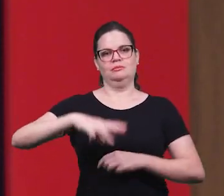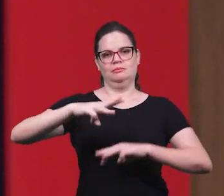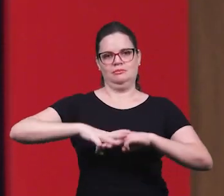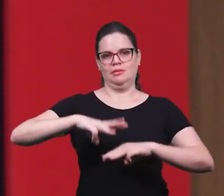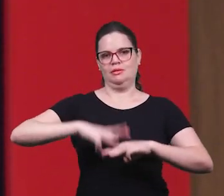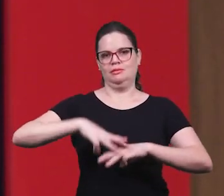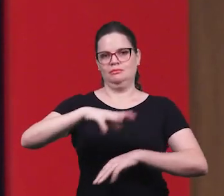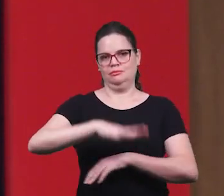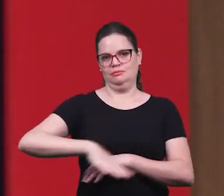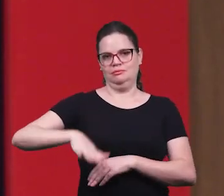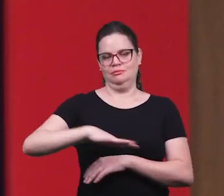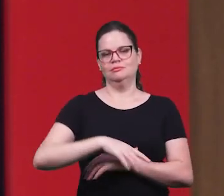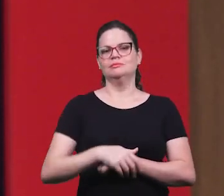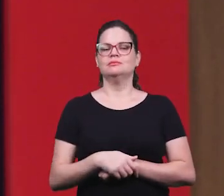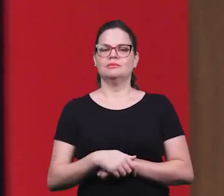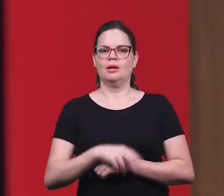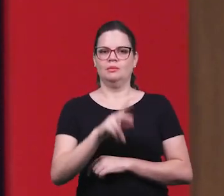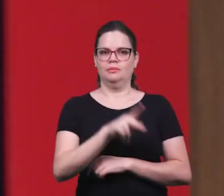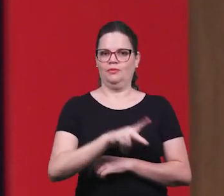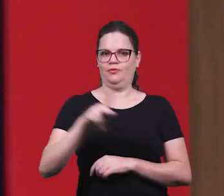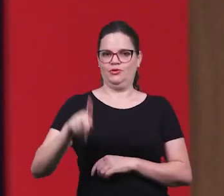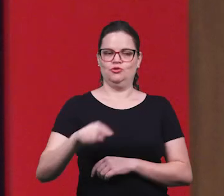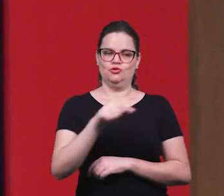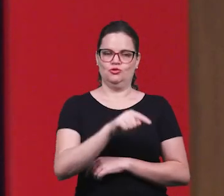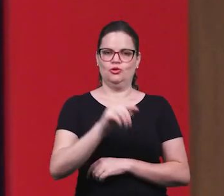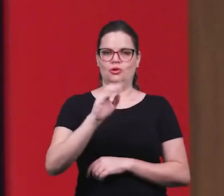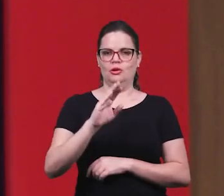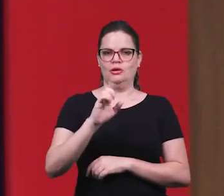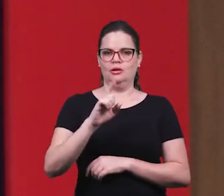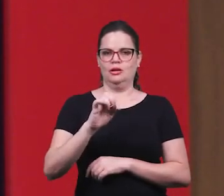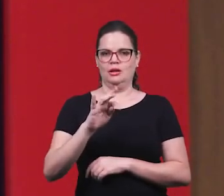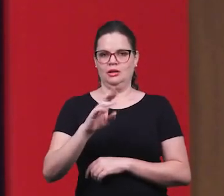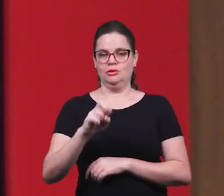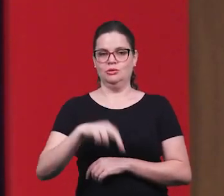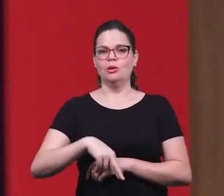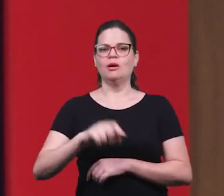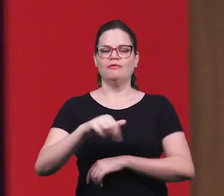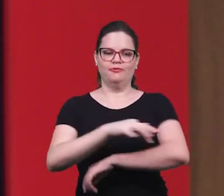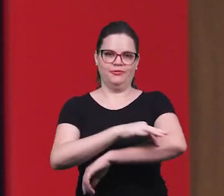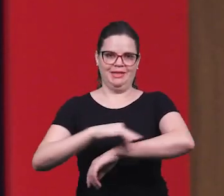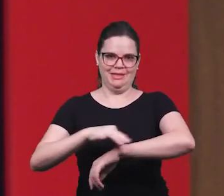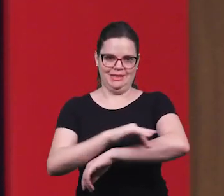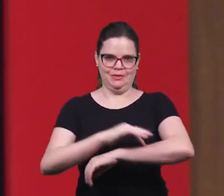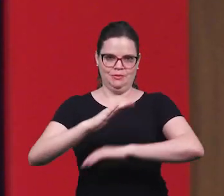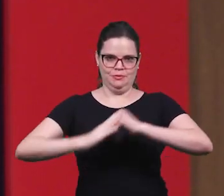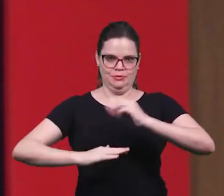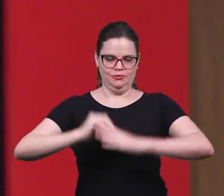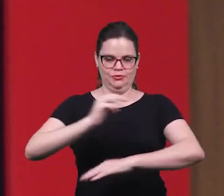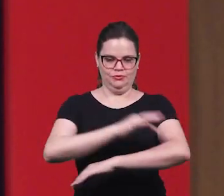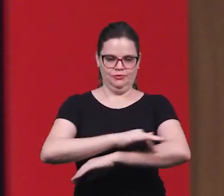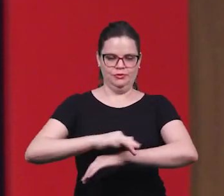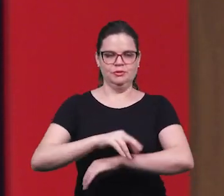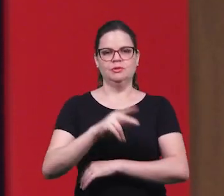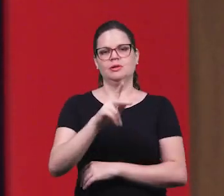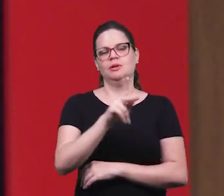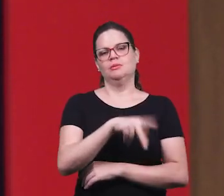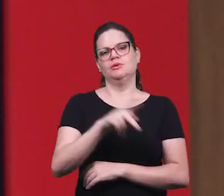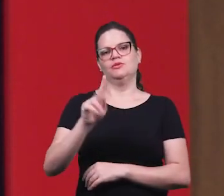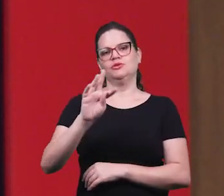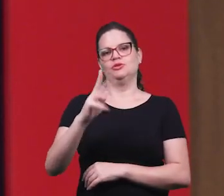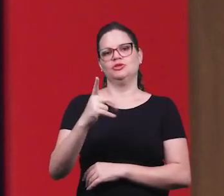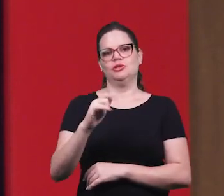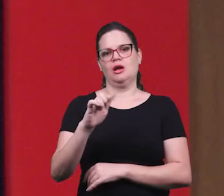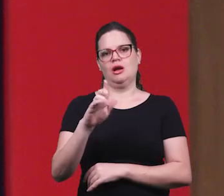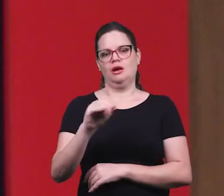das exatas, né? O professor Cleiton Vinícius é físico e o professor Tiago Costa é engenheiro e vai nos ajudar